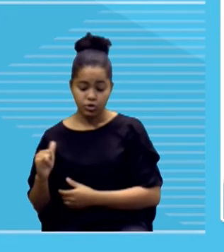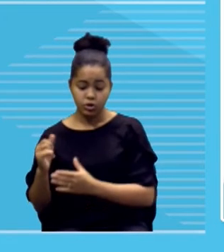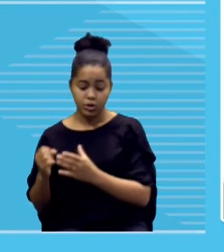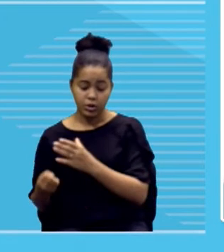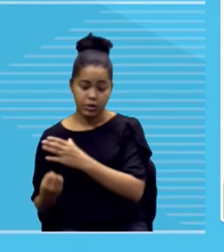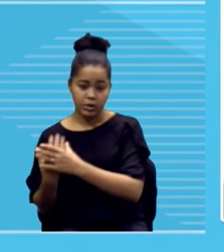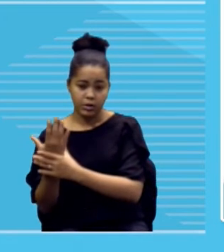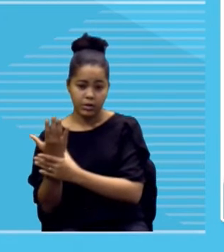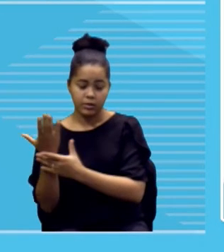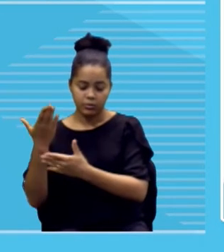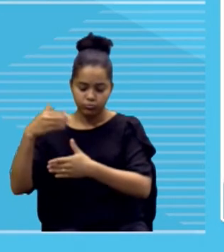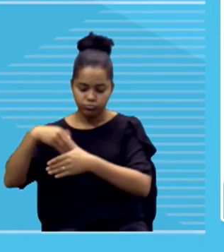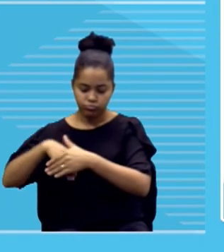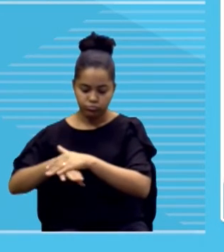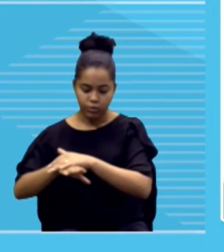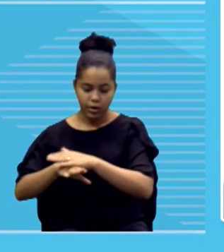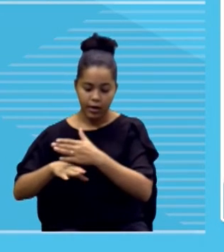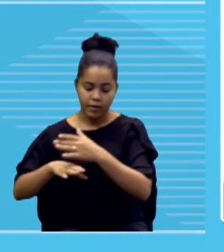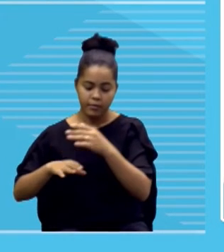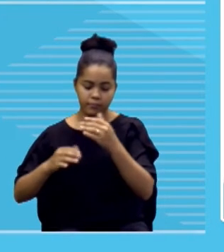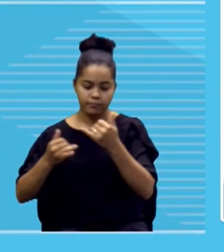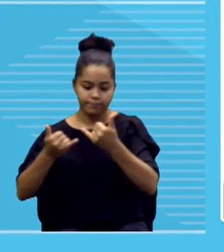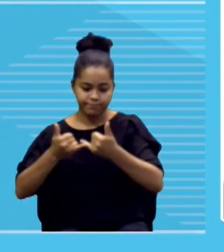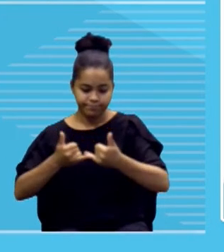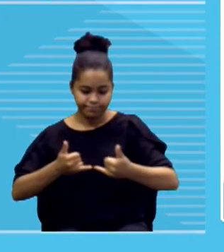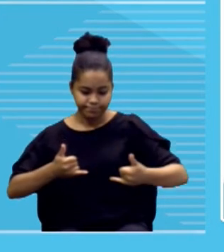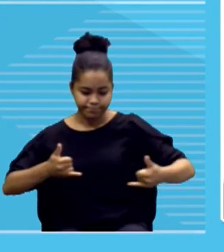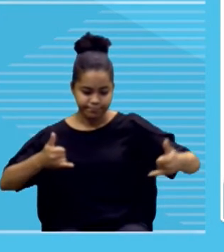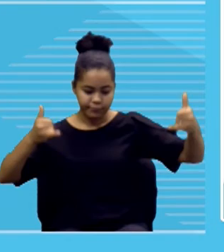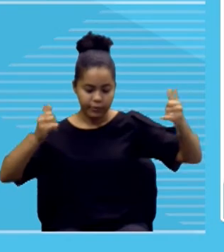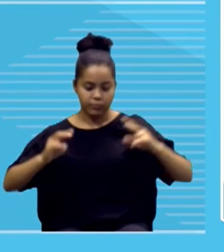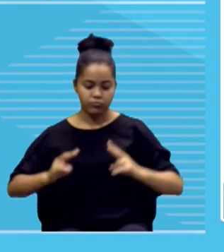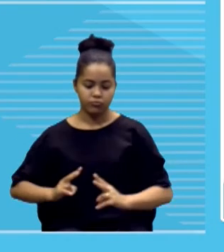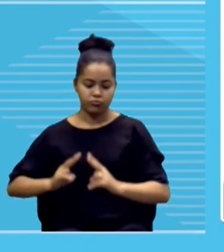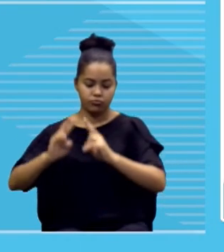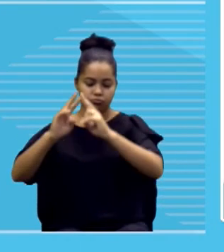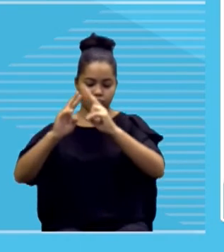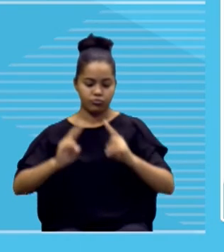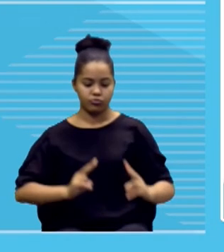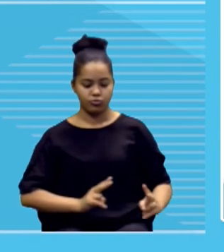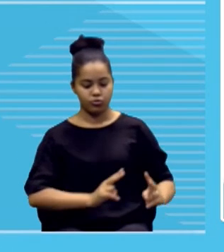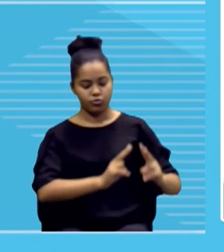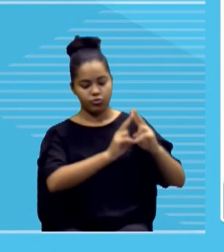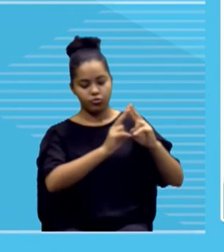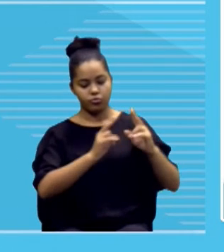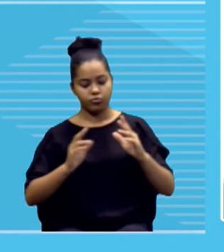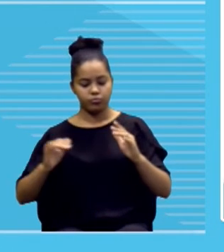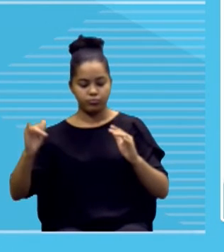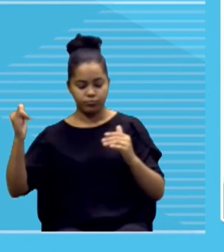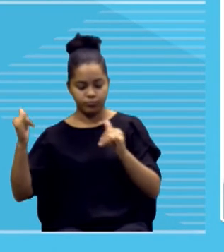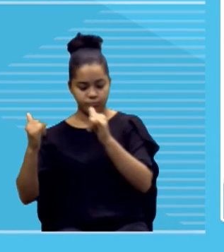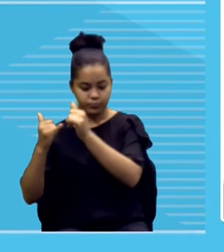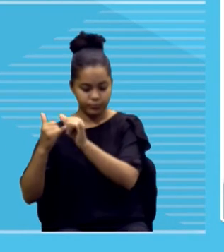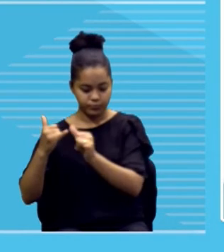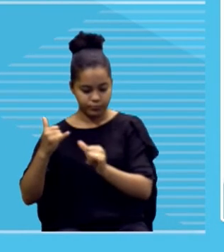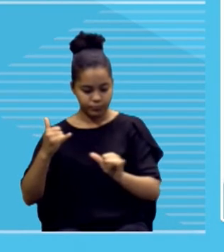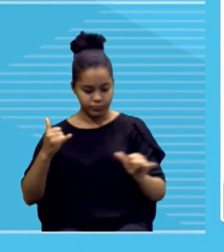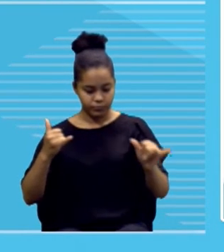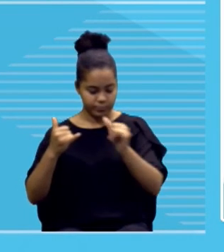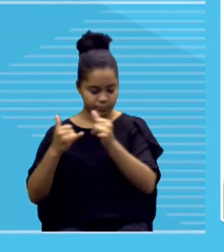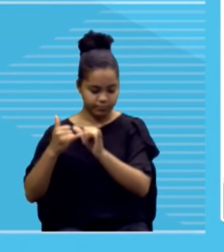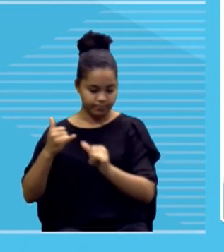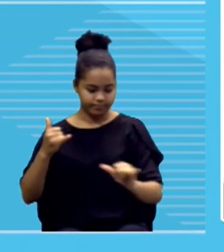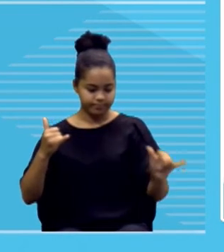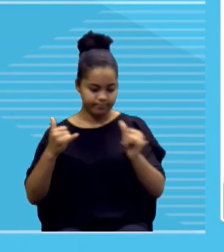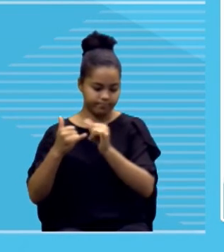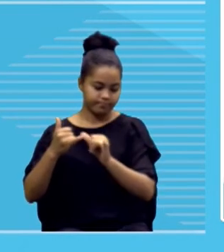e logo em seguida é transportada por meio de cabos aéreos, aquelas redes de distribuição, fixados em grandes torres de metal.